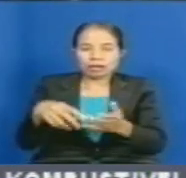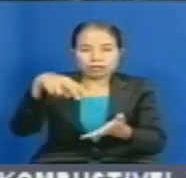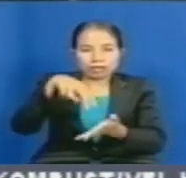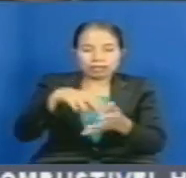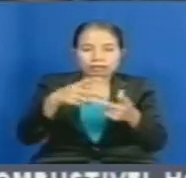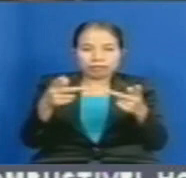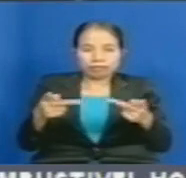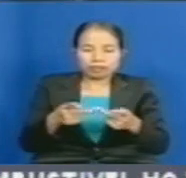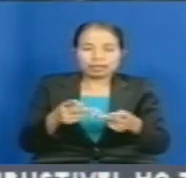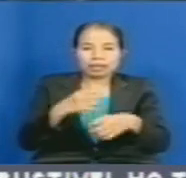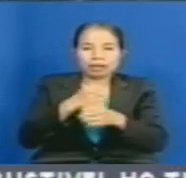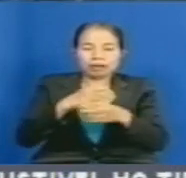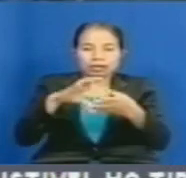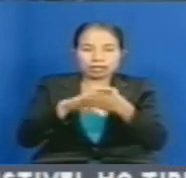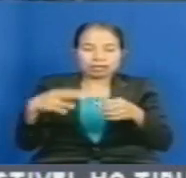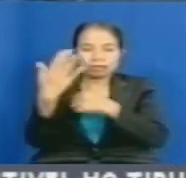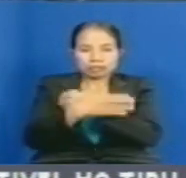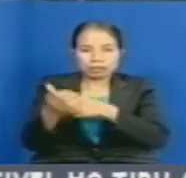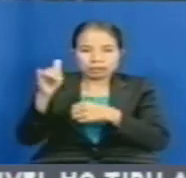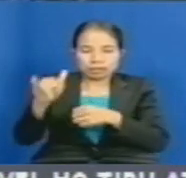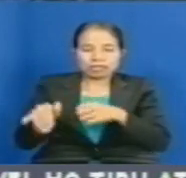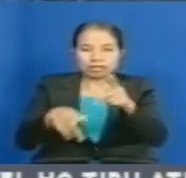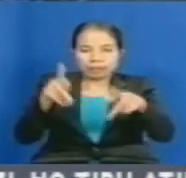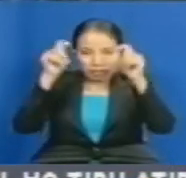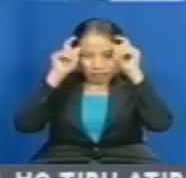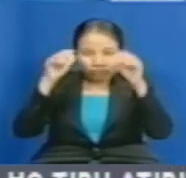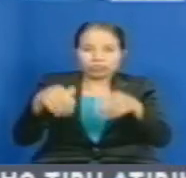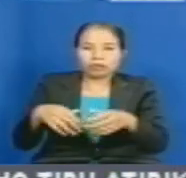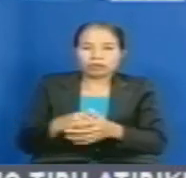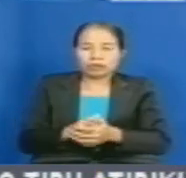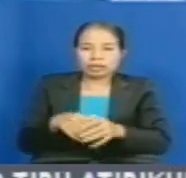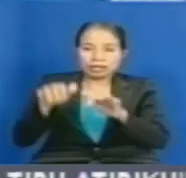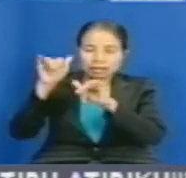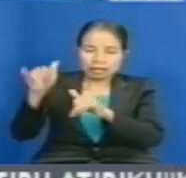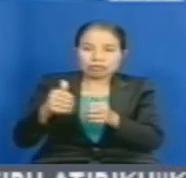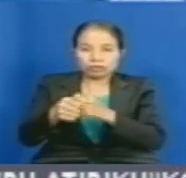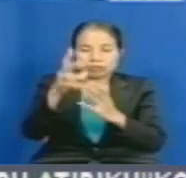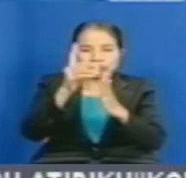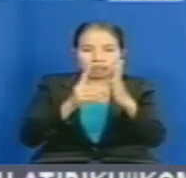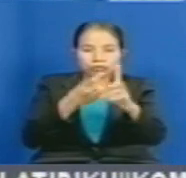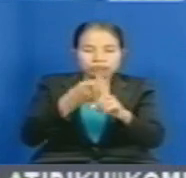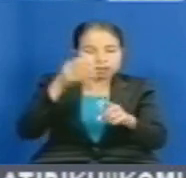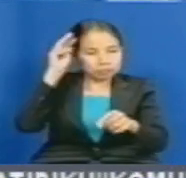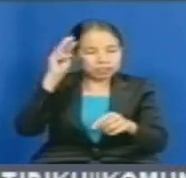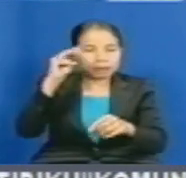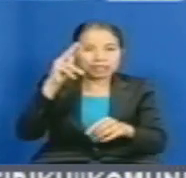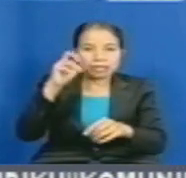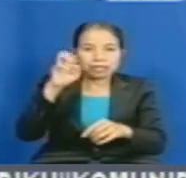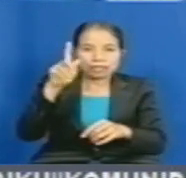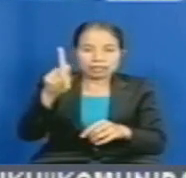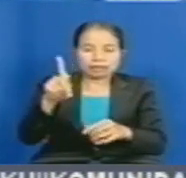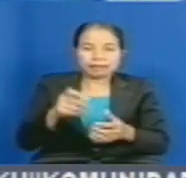centro recenseamento e nação Sira Nebe, Timoruan Sira reside, baseia ba dados do Ministério Negócio Estrangeiro